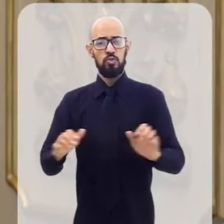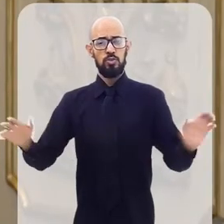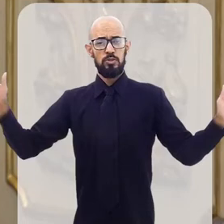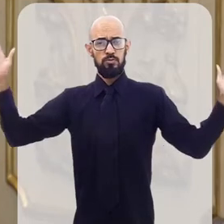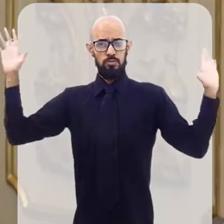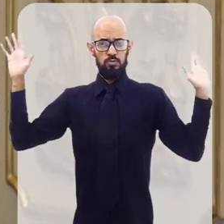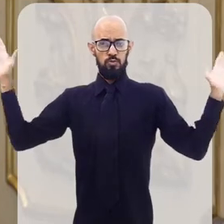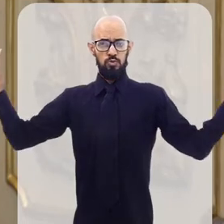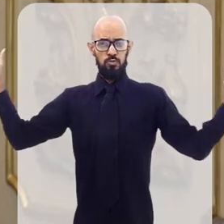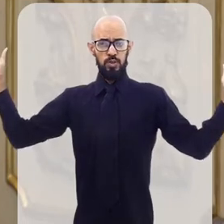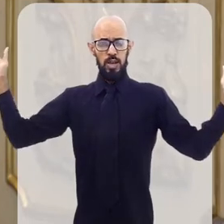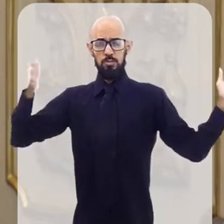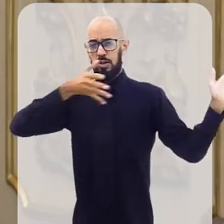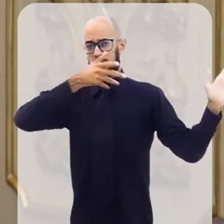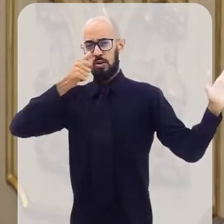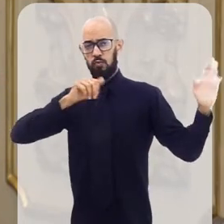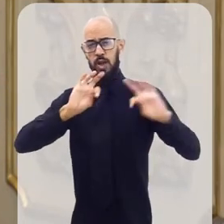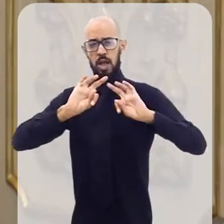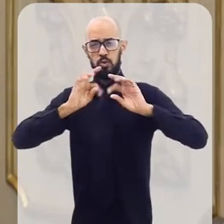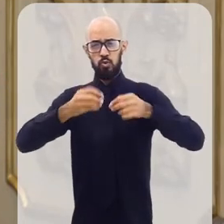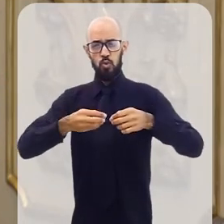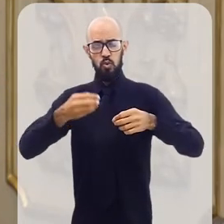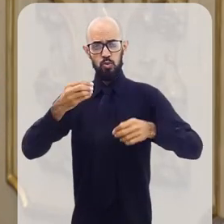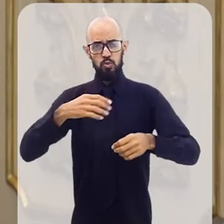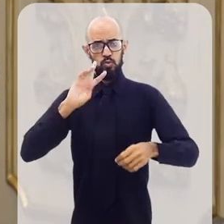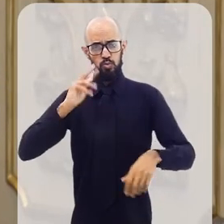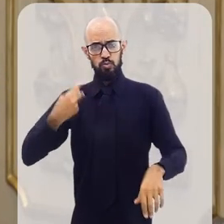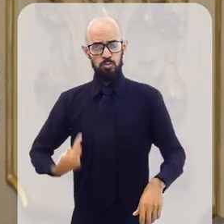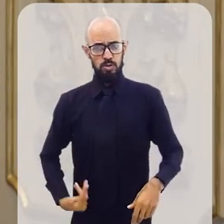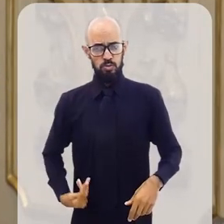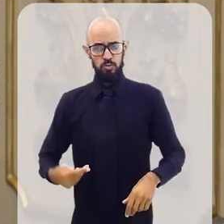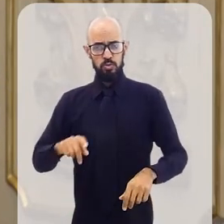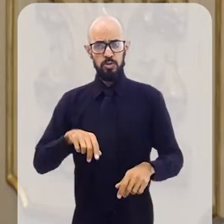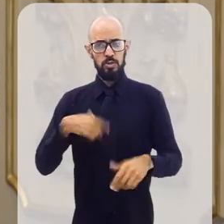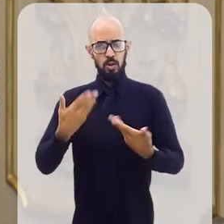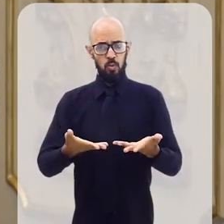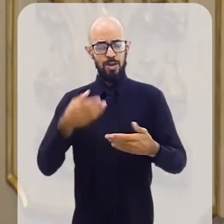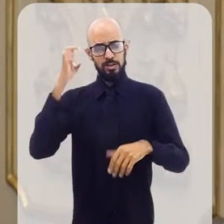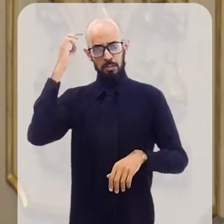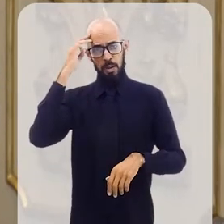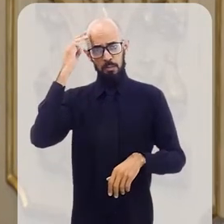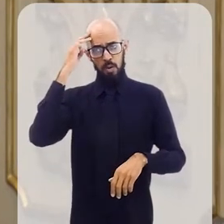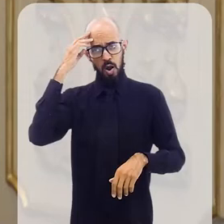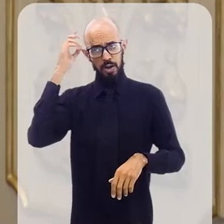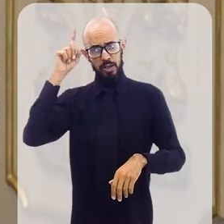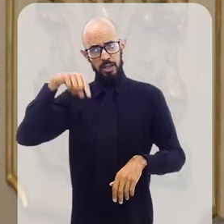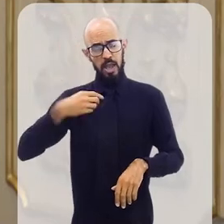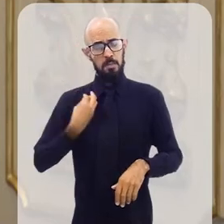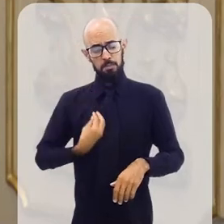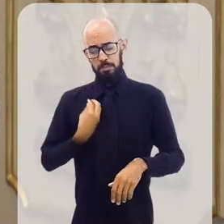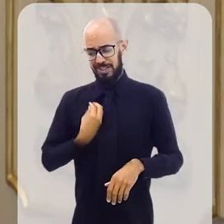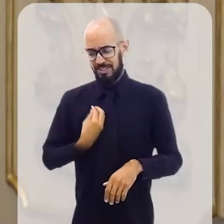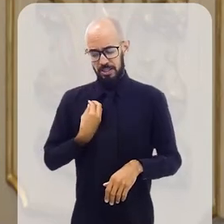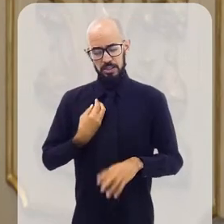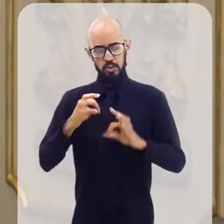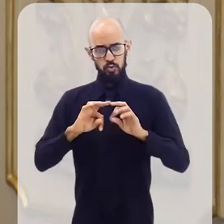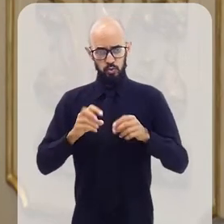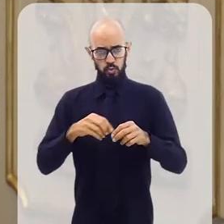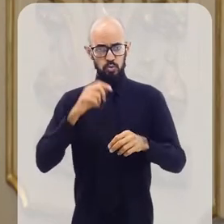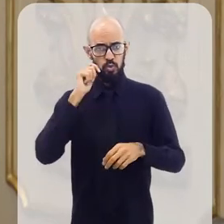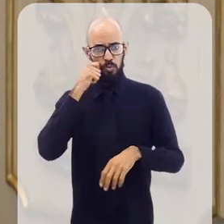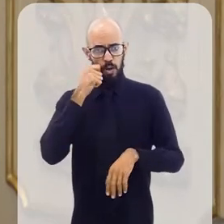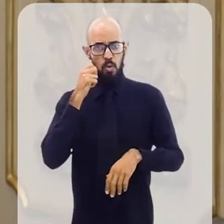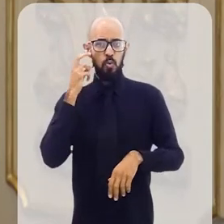a pessoa memória que ele nos manda Celebrar é já a presença de Jesus na Eucaristia